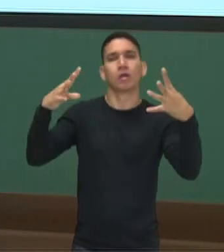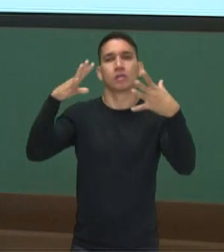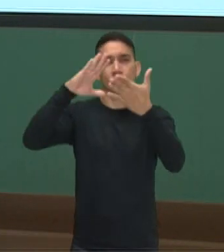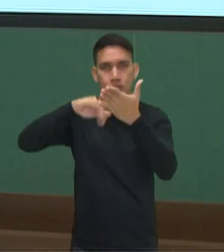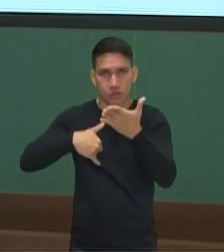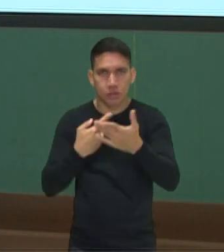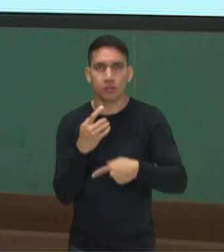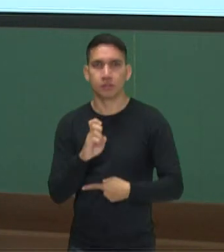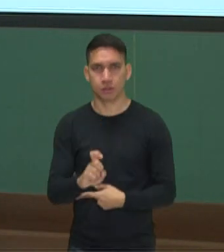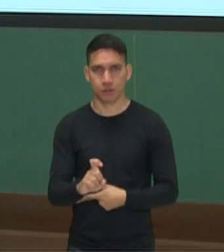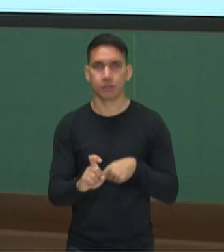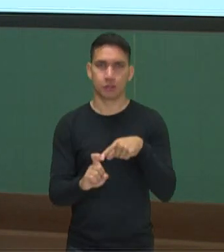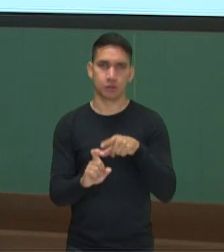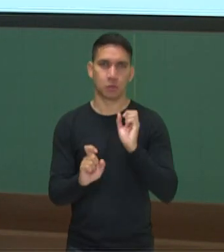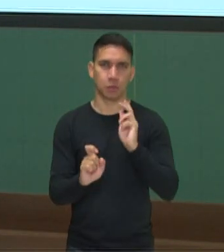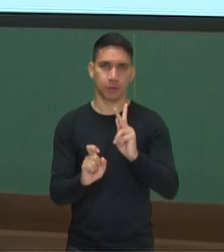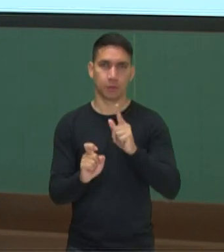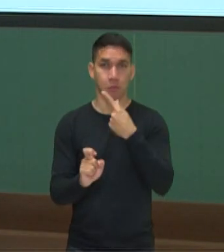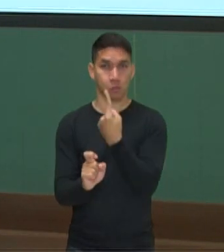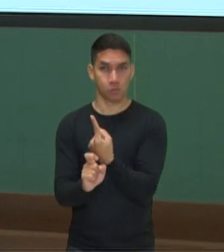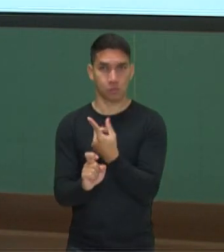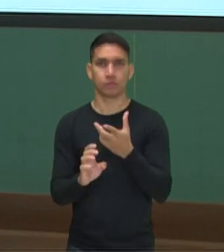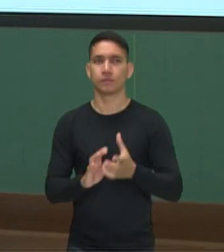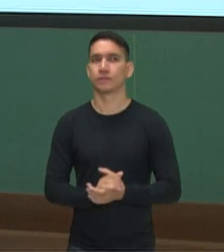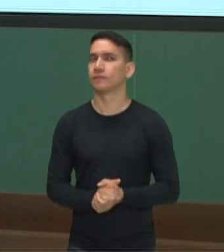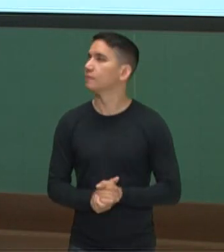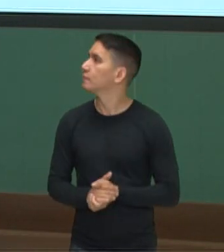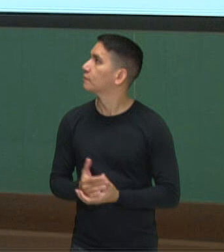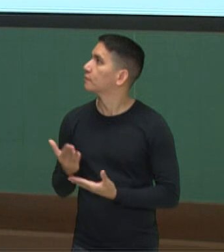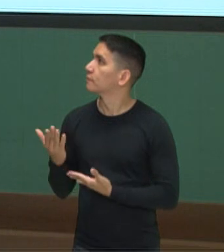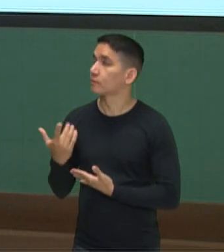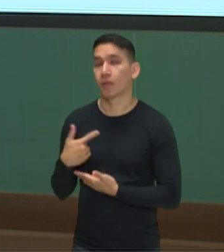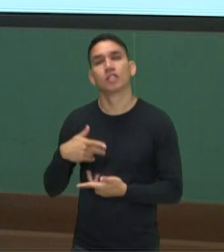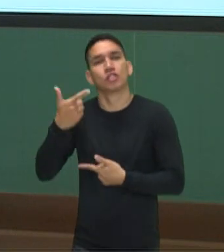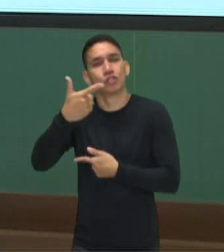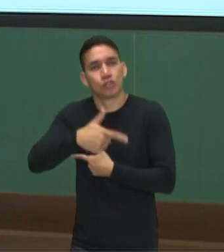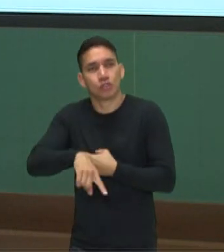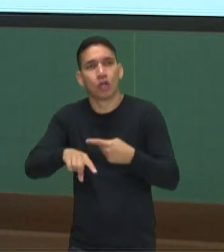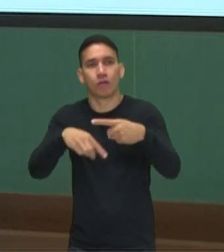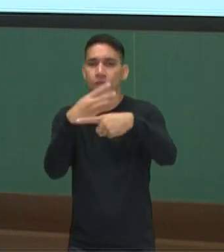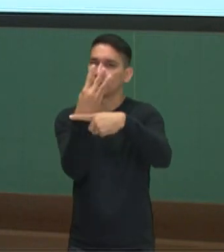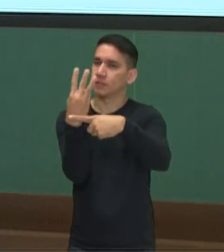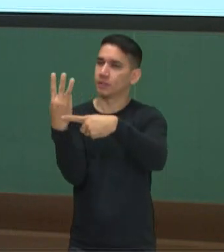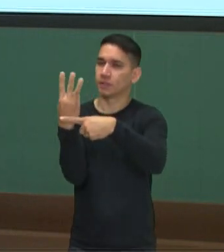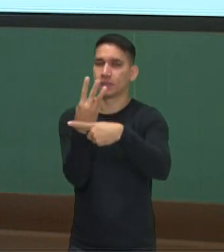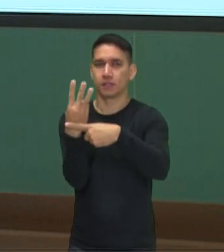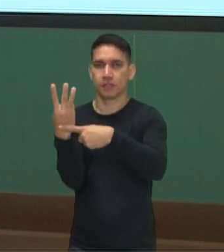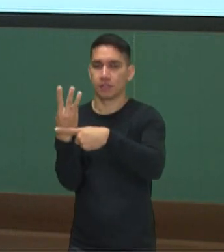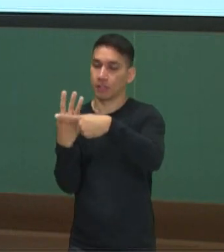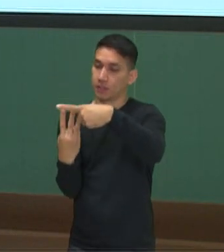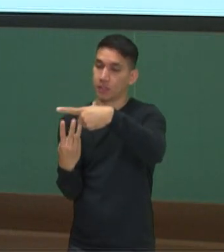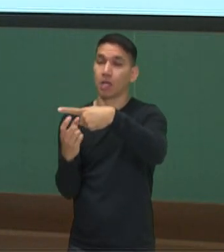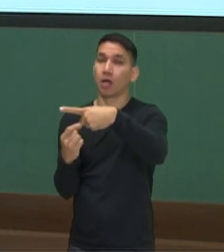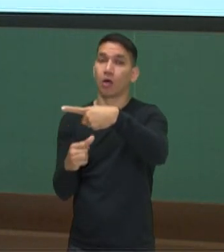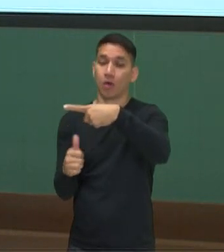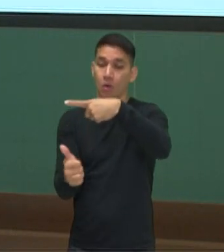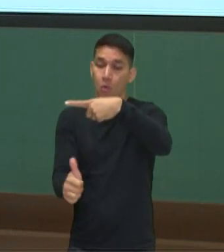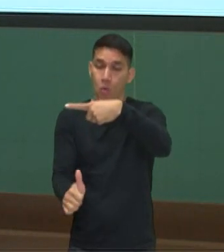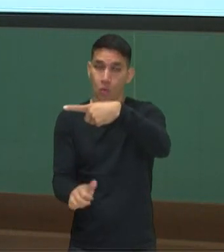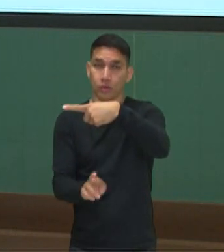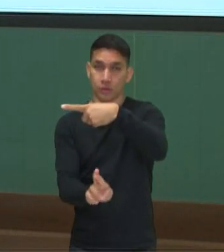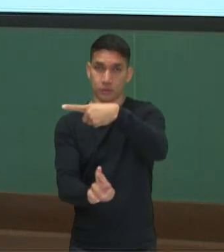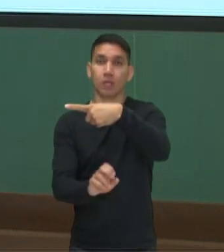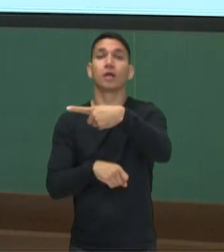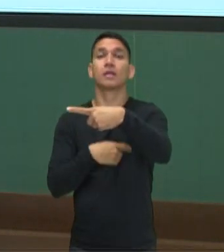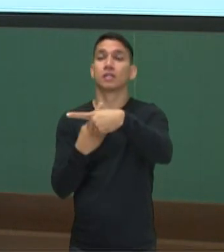também, tá bom? O mais repetir e aqui a divisão de novo. 33 divididos por 3, 11.